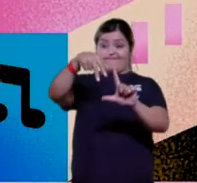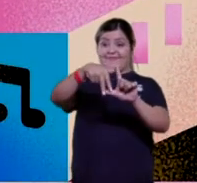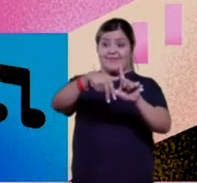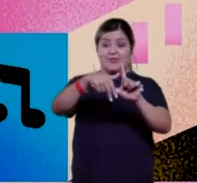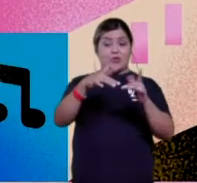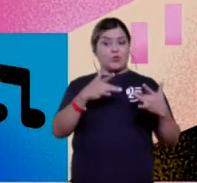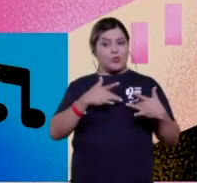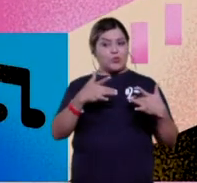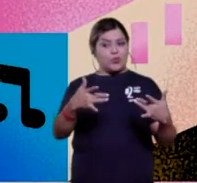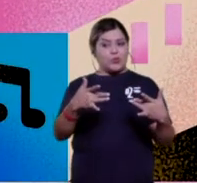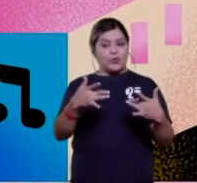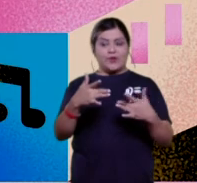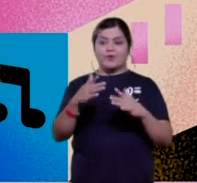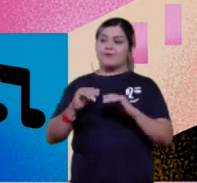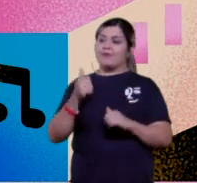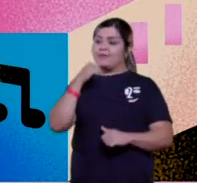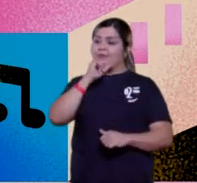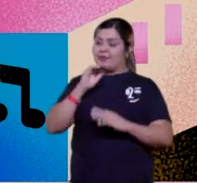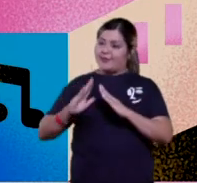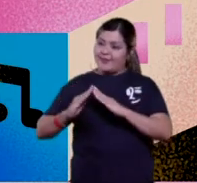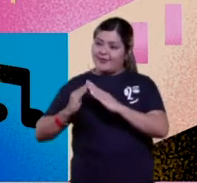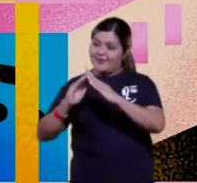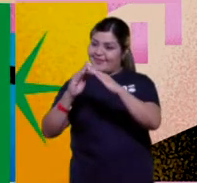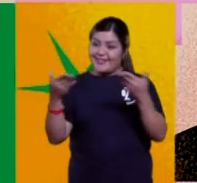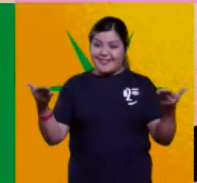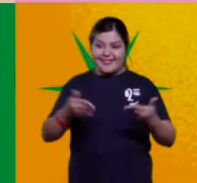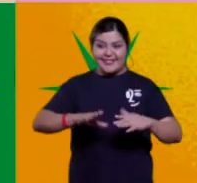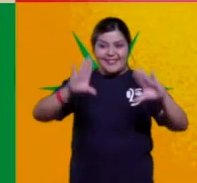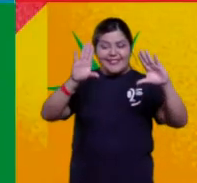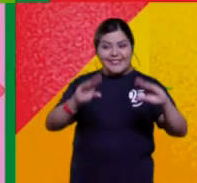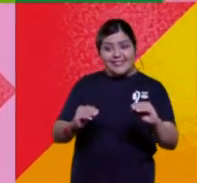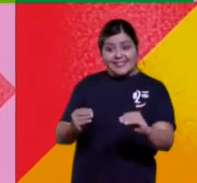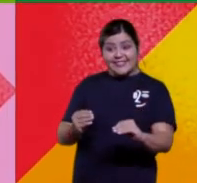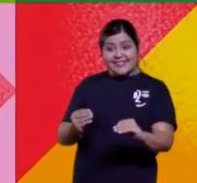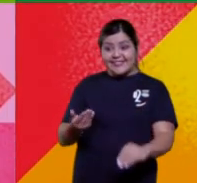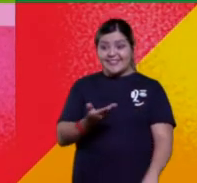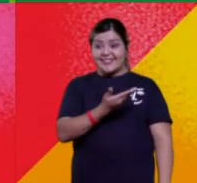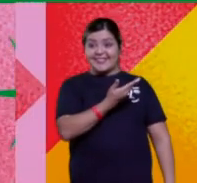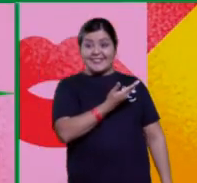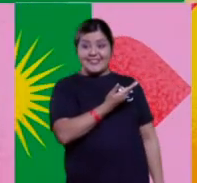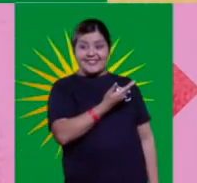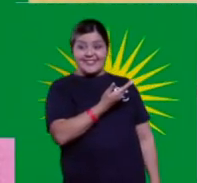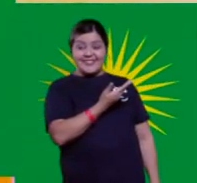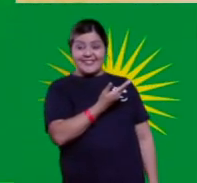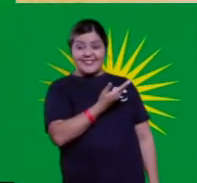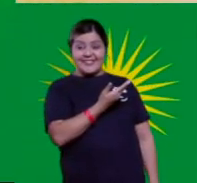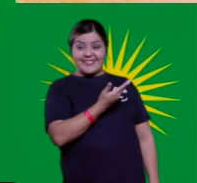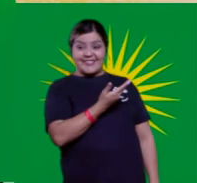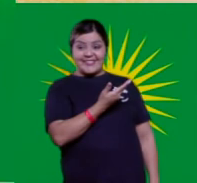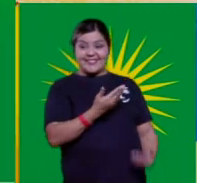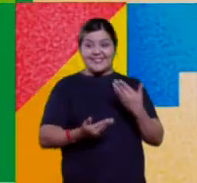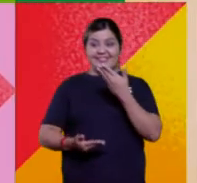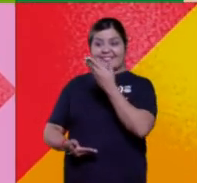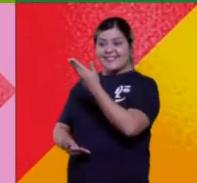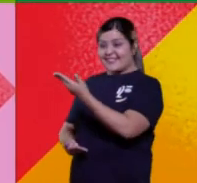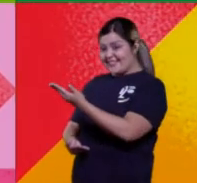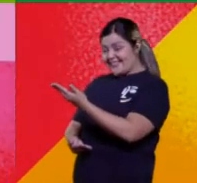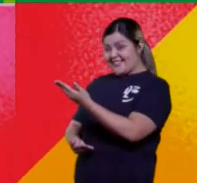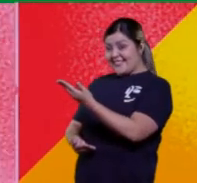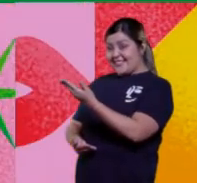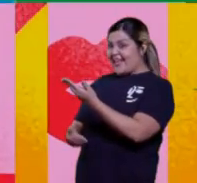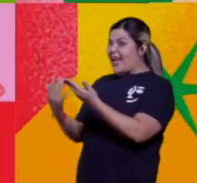doando espaço para as mães da favela. Esta noite, DJ 1, Rafael Cortez, Luciana Barreto, Samba